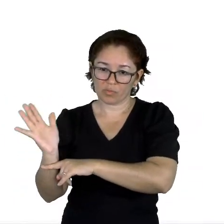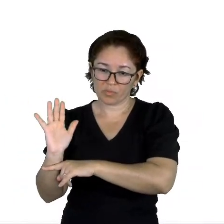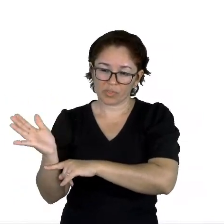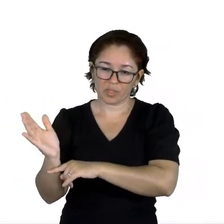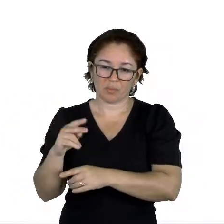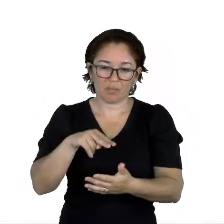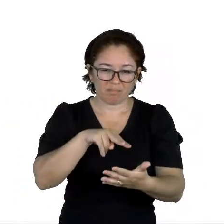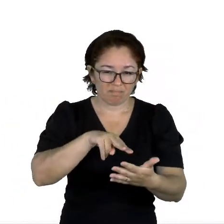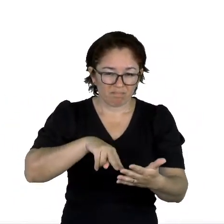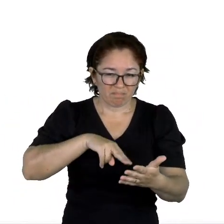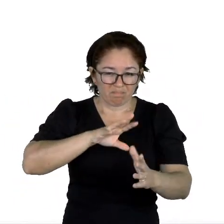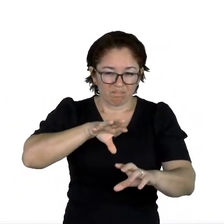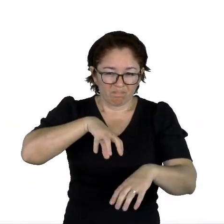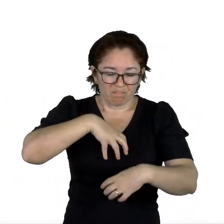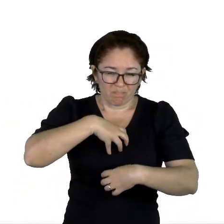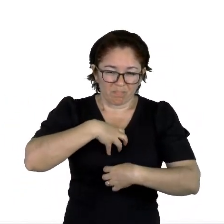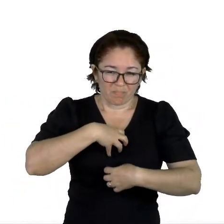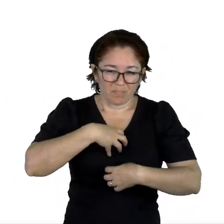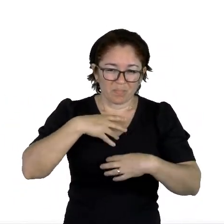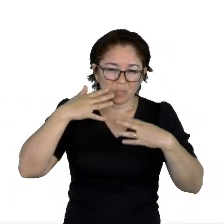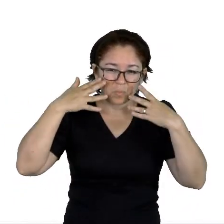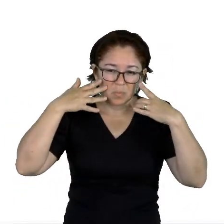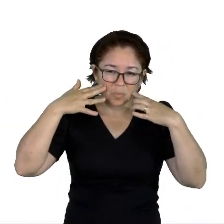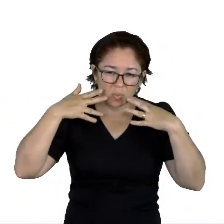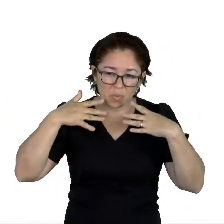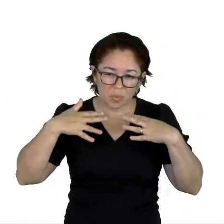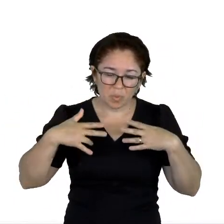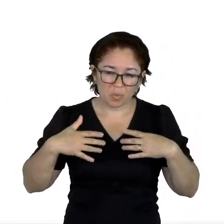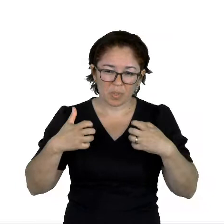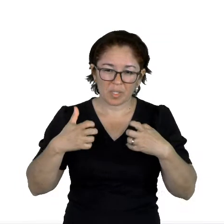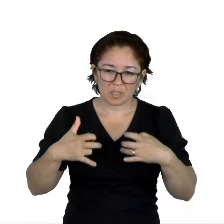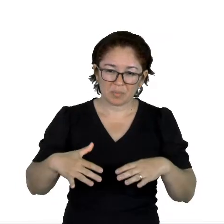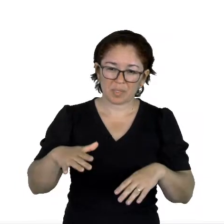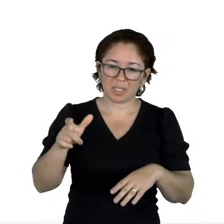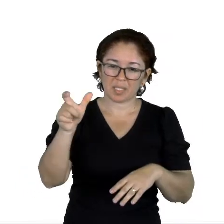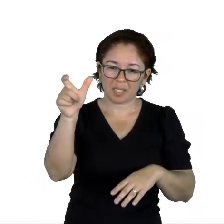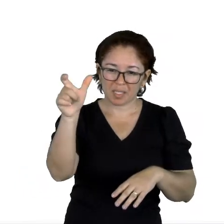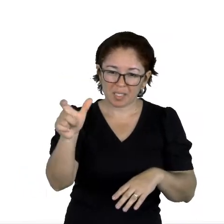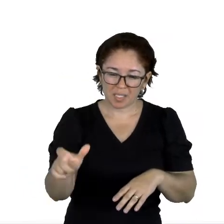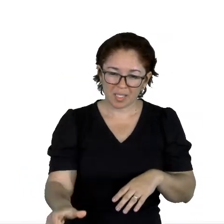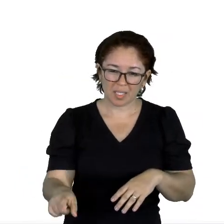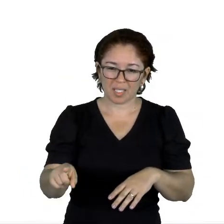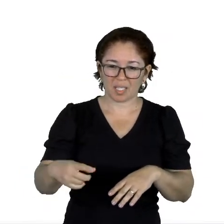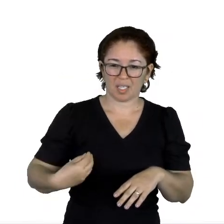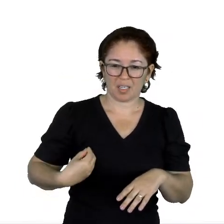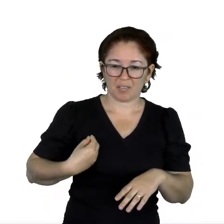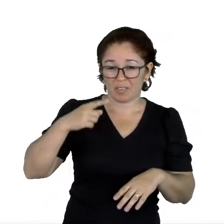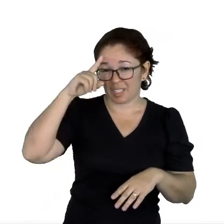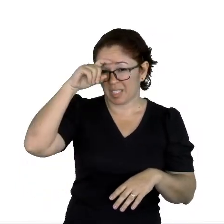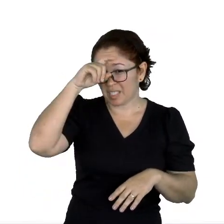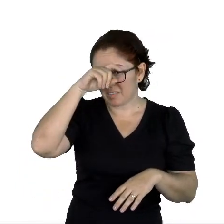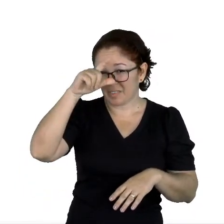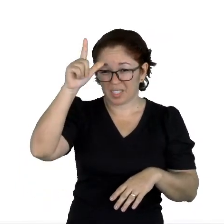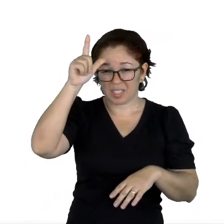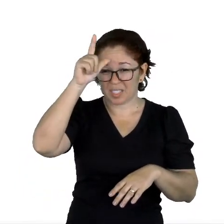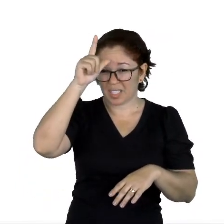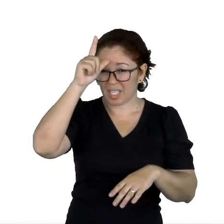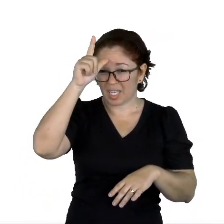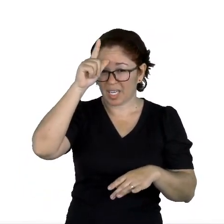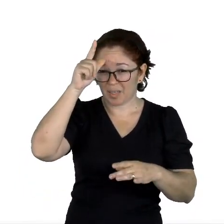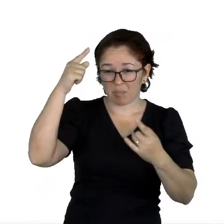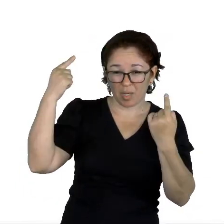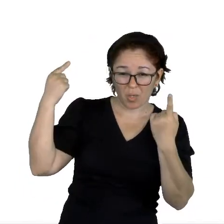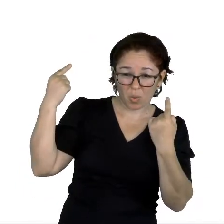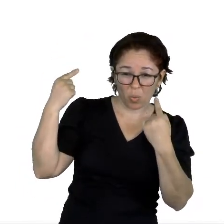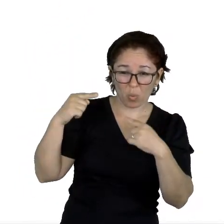heróicos, quase poéticos, de uma menina que sobrevive aos escombros de uma Alemanha nazista em guerra